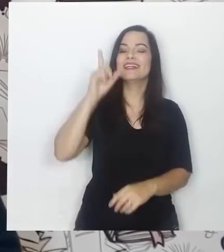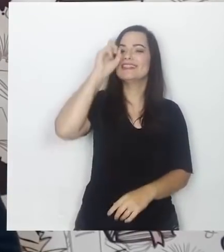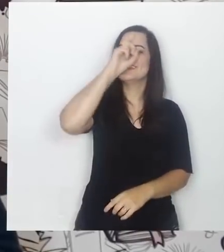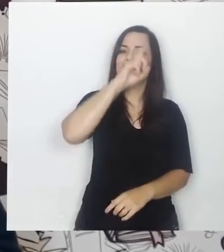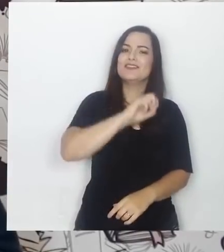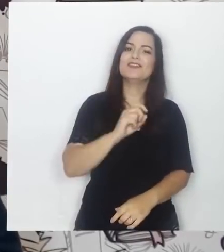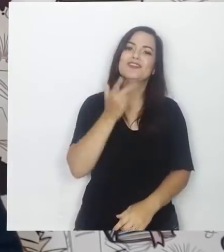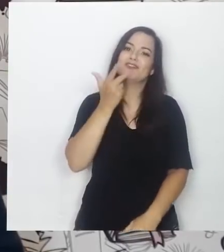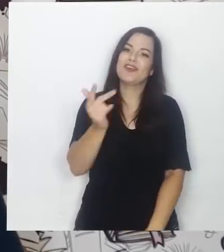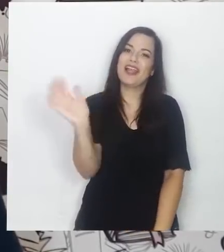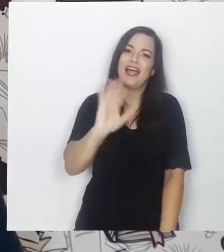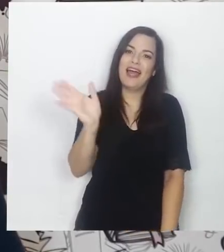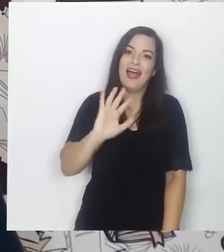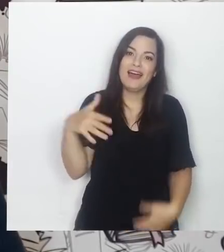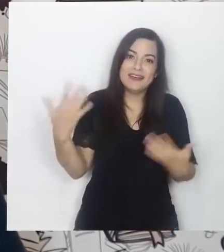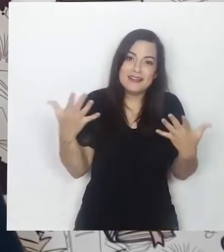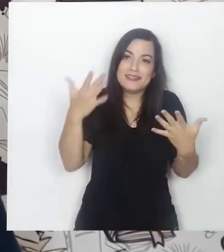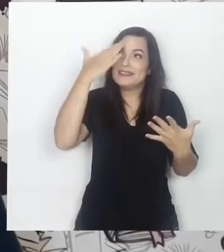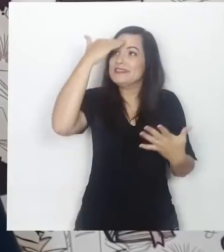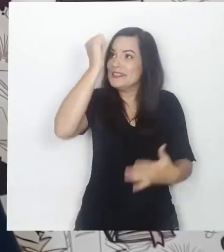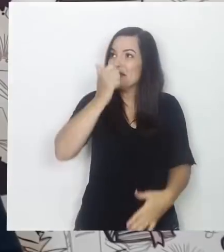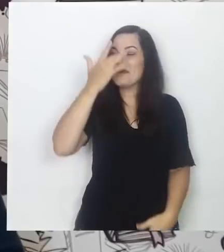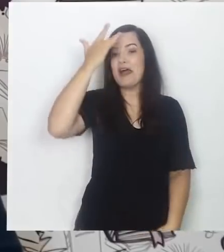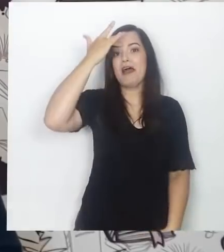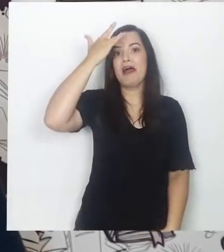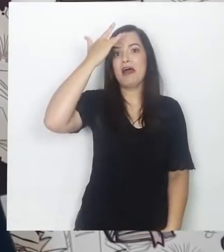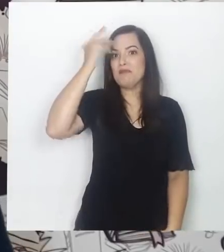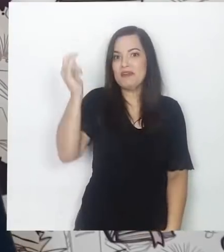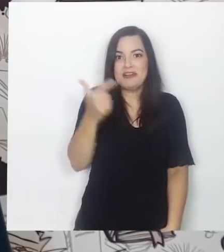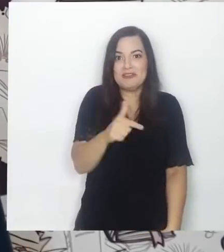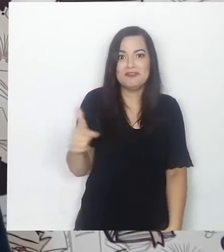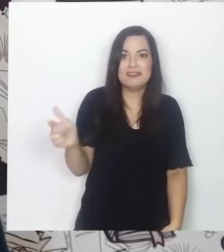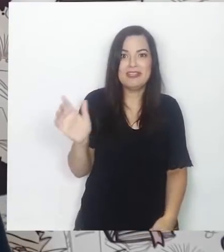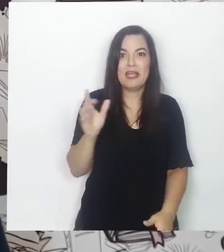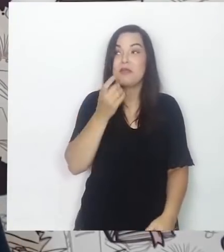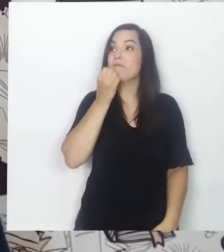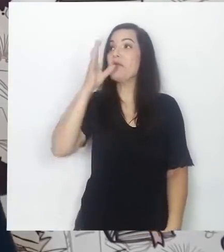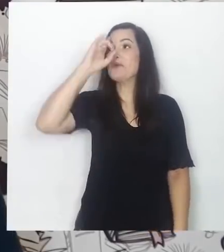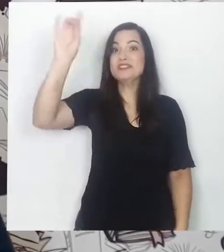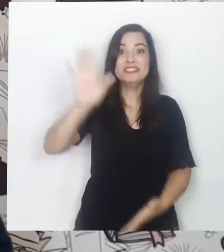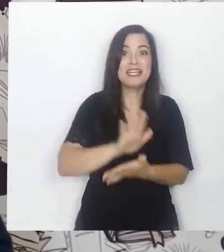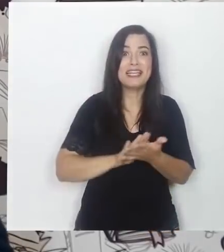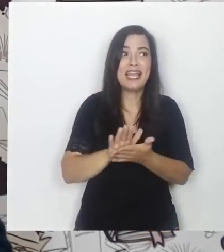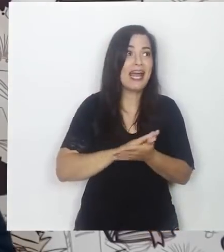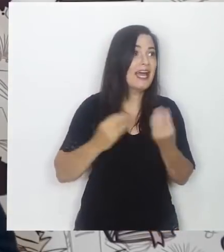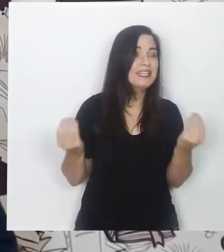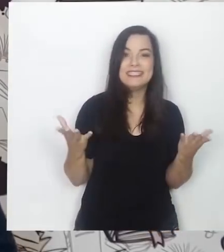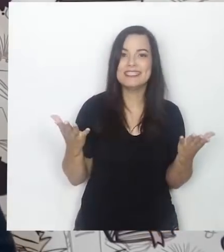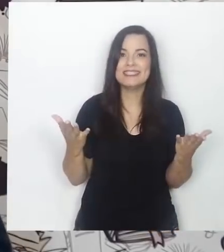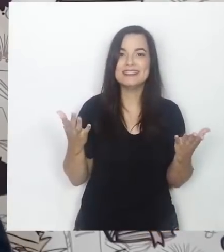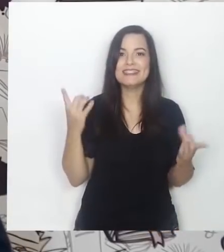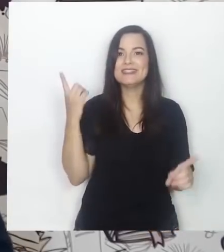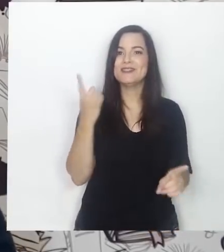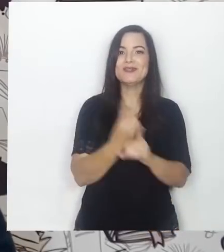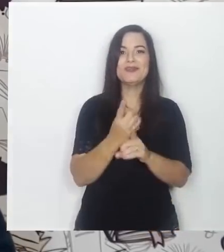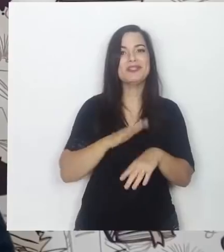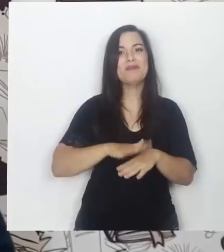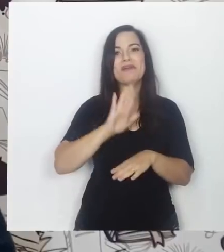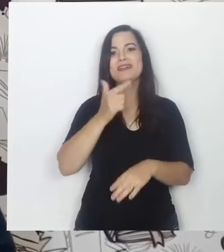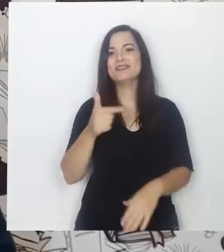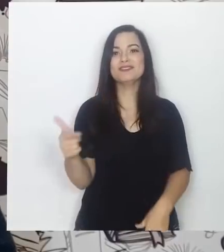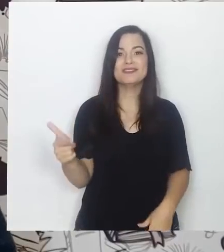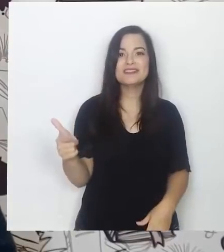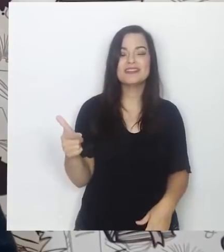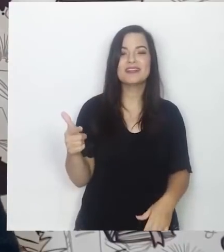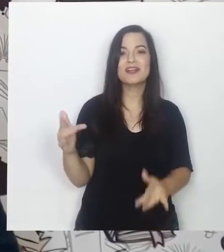de vocês e saber que amanhã não tem Bom Dia Crianças, tudo bem com vocês? Não vai ter aqui no nosso contato, na